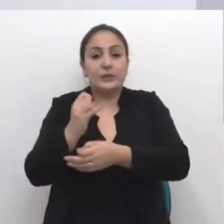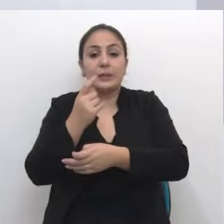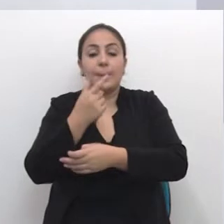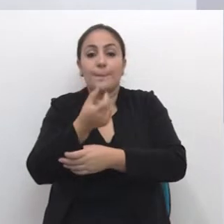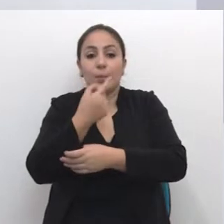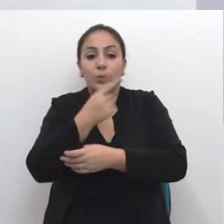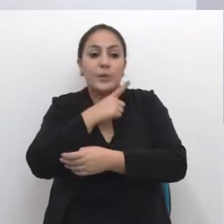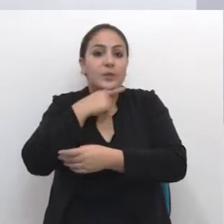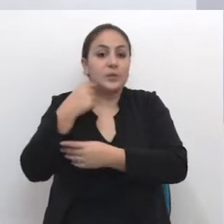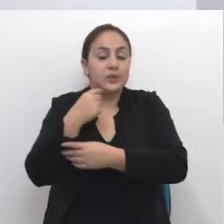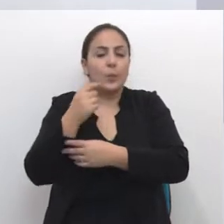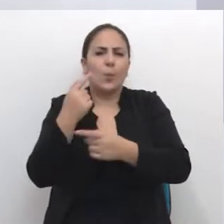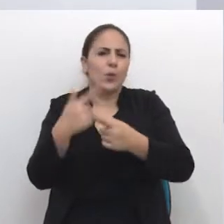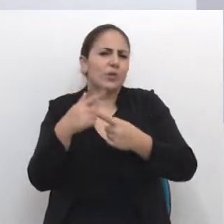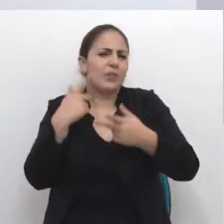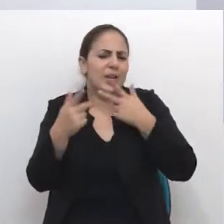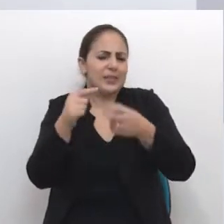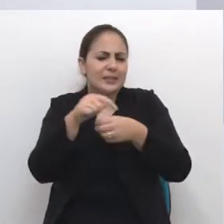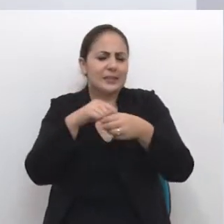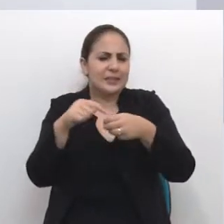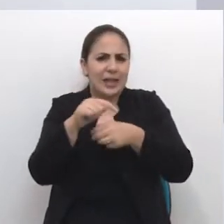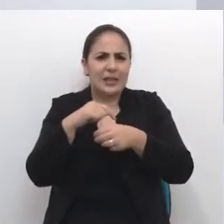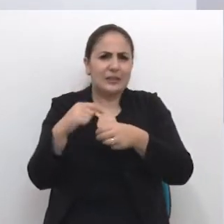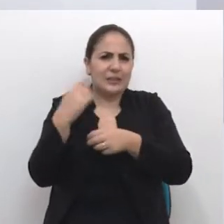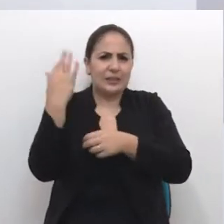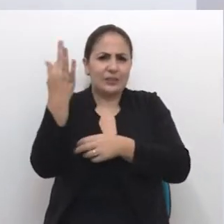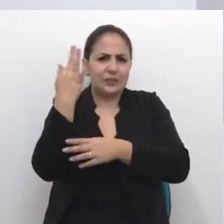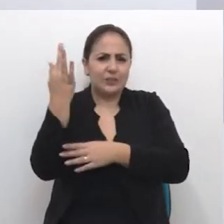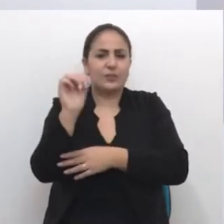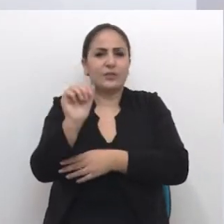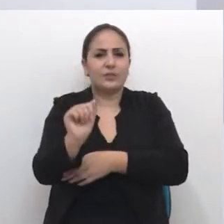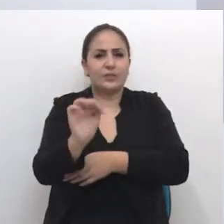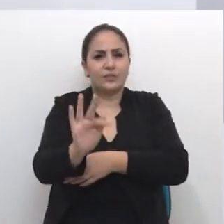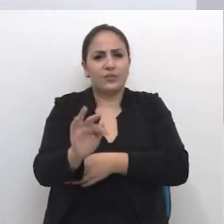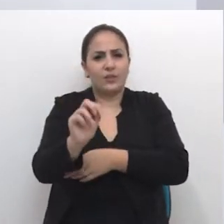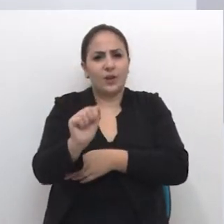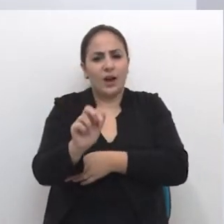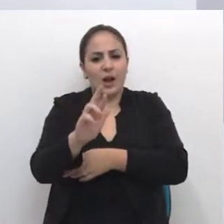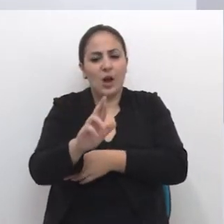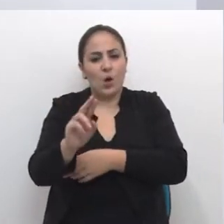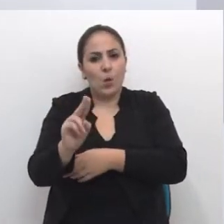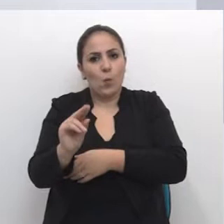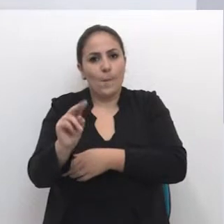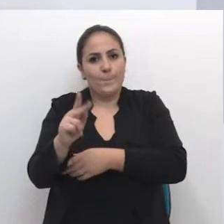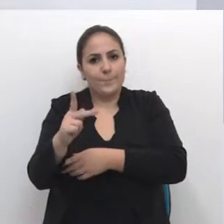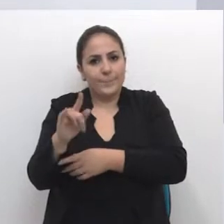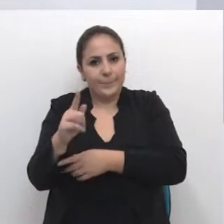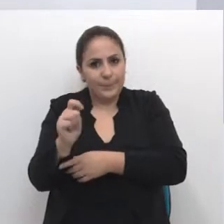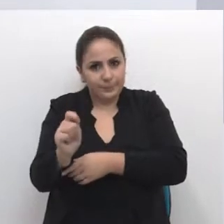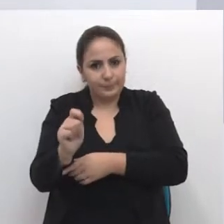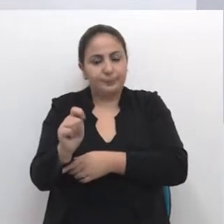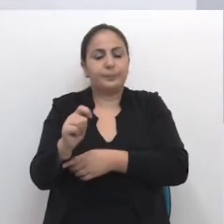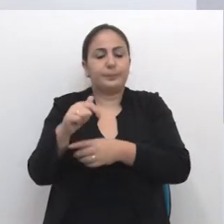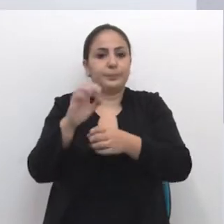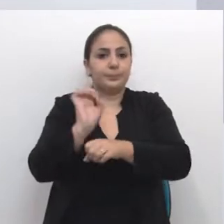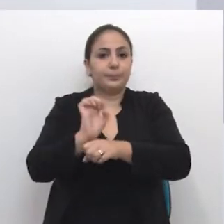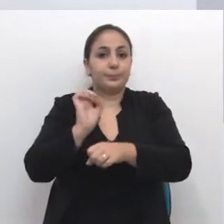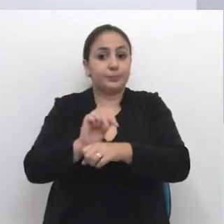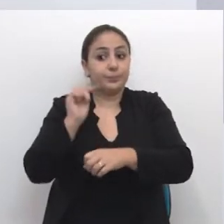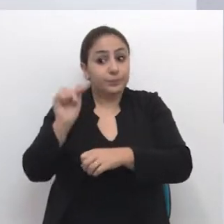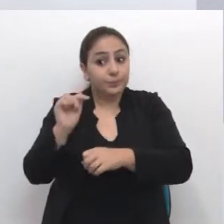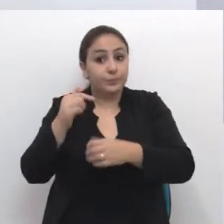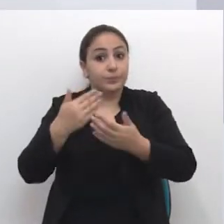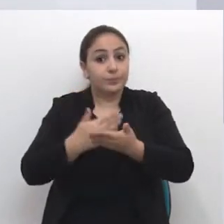vencidos. Por que eu falei Farroupilha? Farroupilha foi pioneiro aqui no estado. Lá, eles, quando lançaram